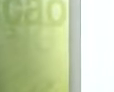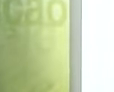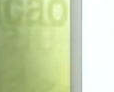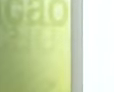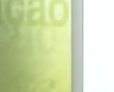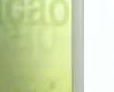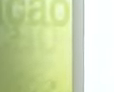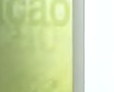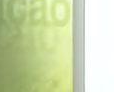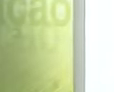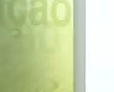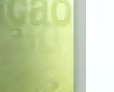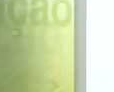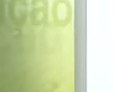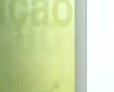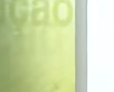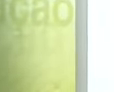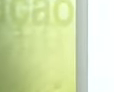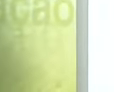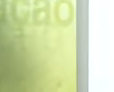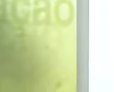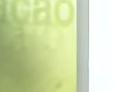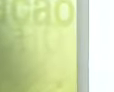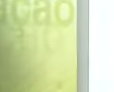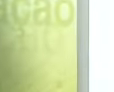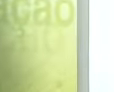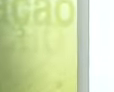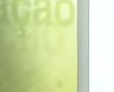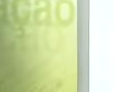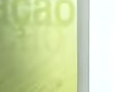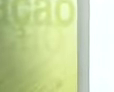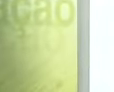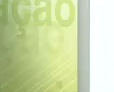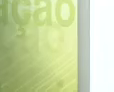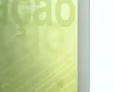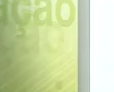botão enviar, esses dados eram enviados para a página